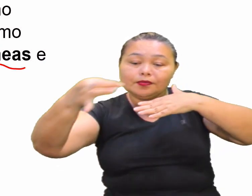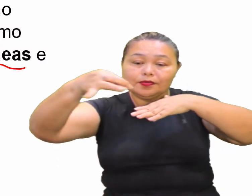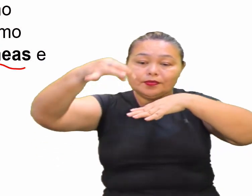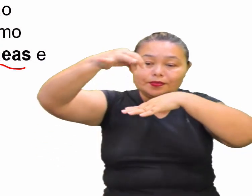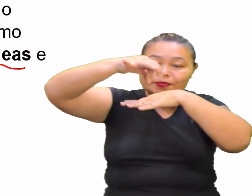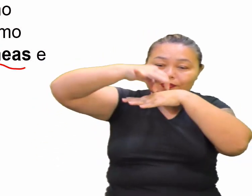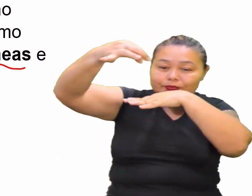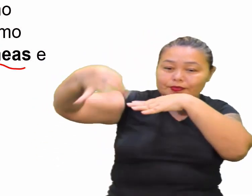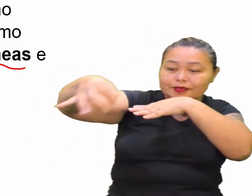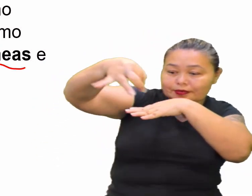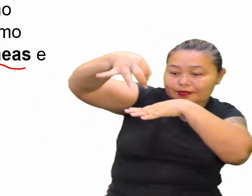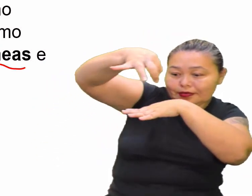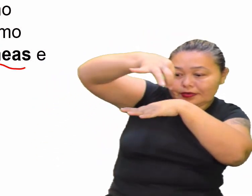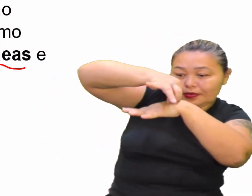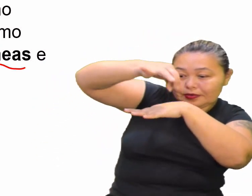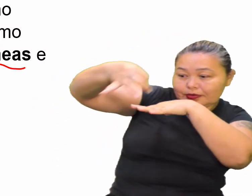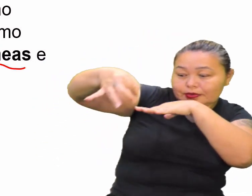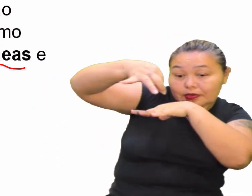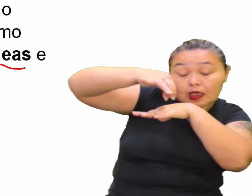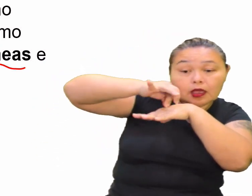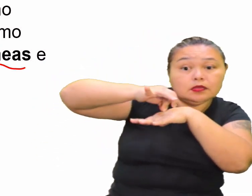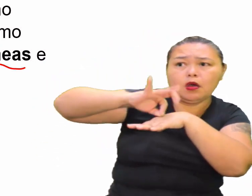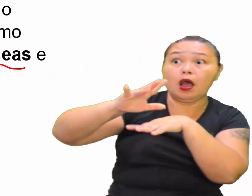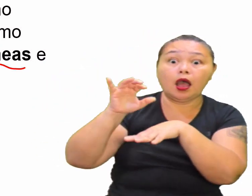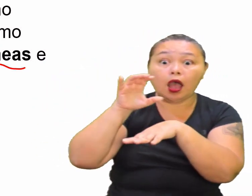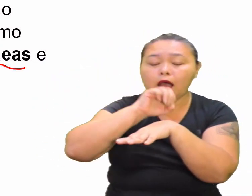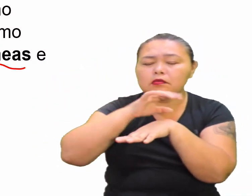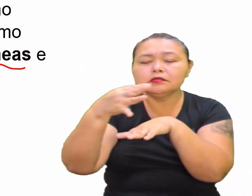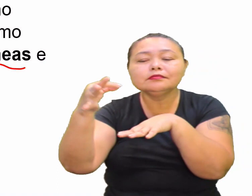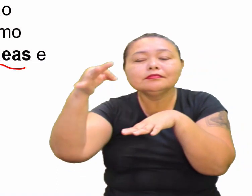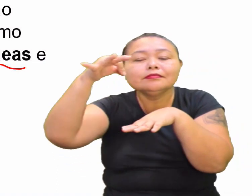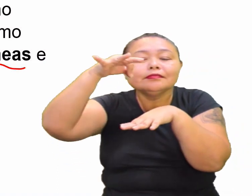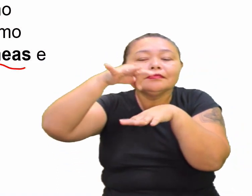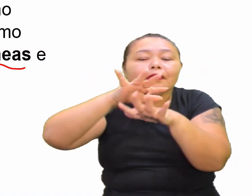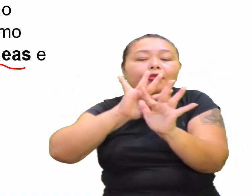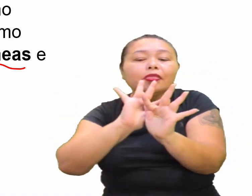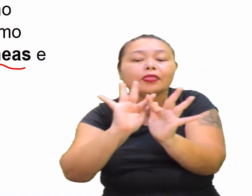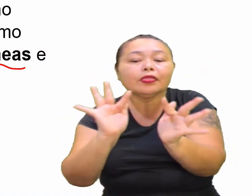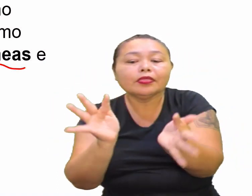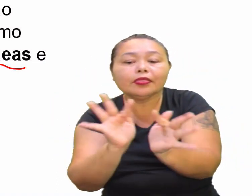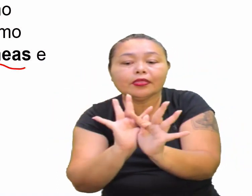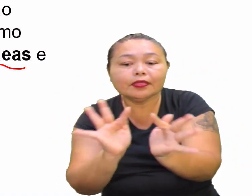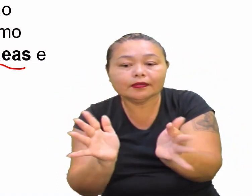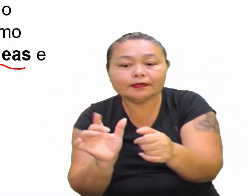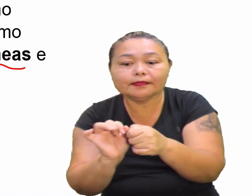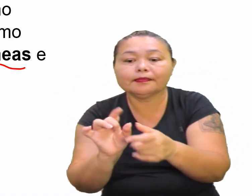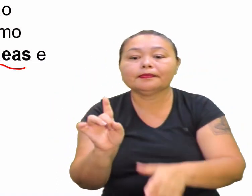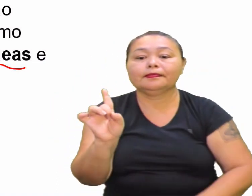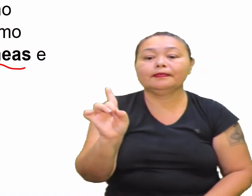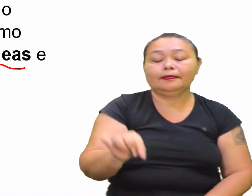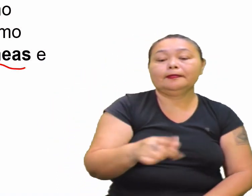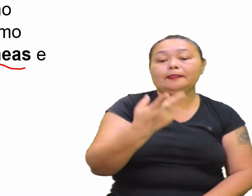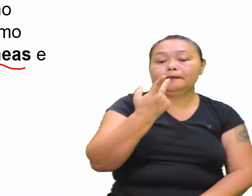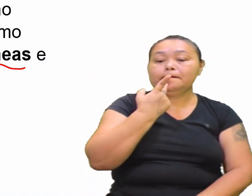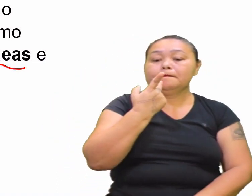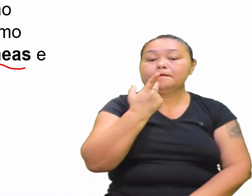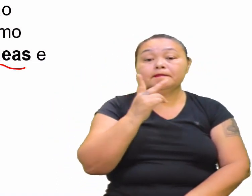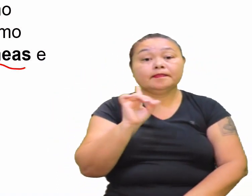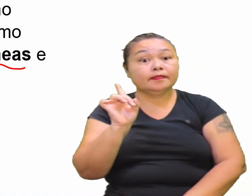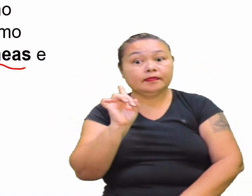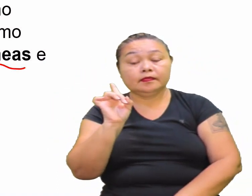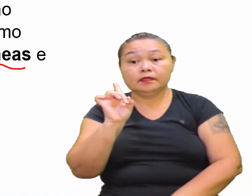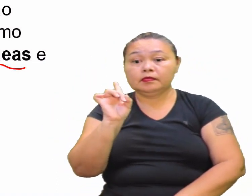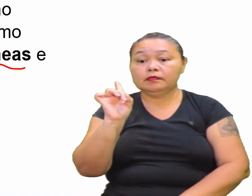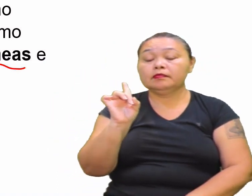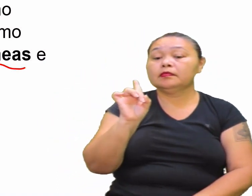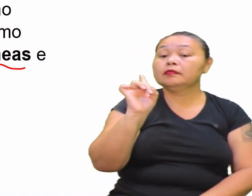As visitinhas. Nada muito rebuscado, né? Algo bem simples. Como a professora acabou de falar, algo não é